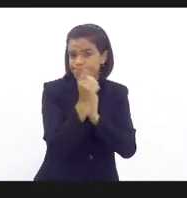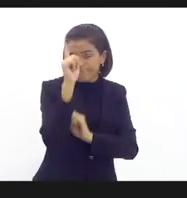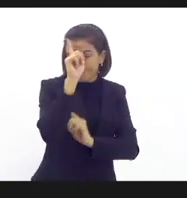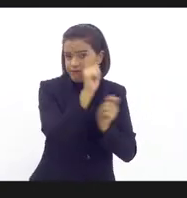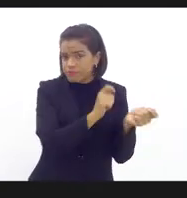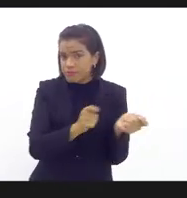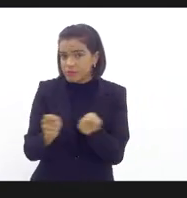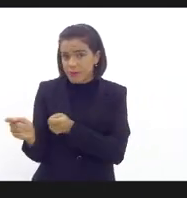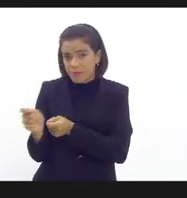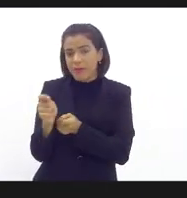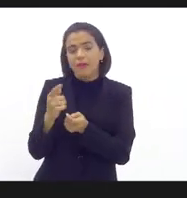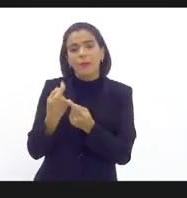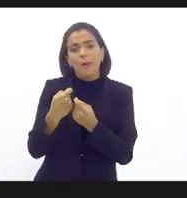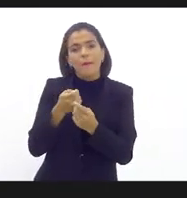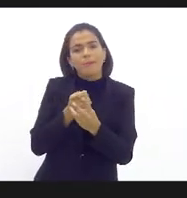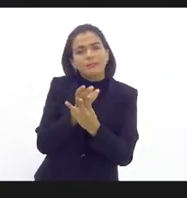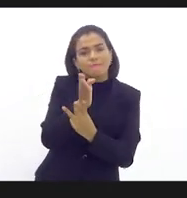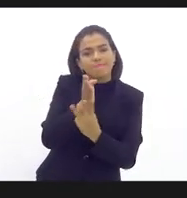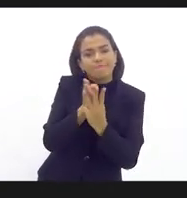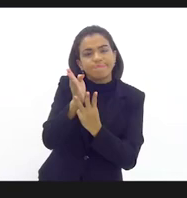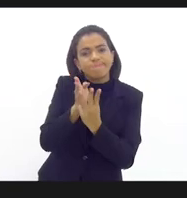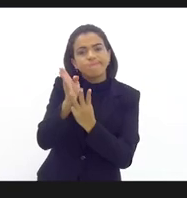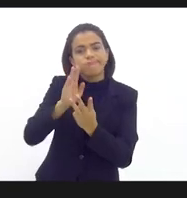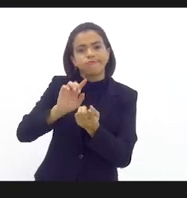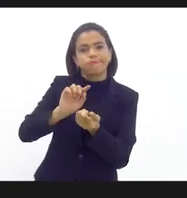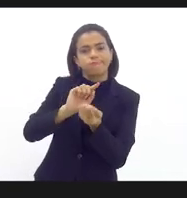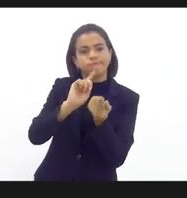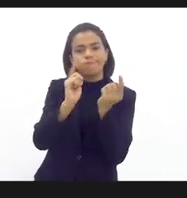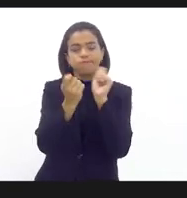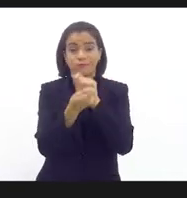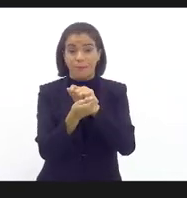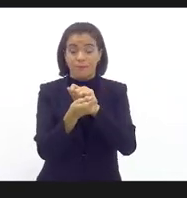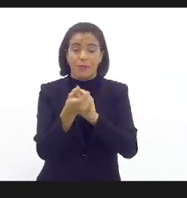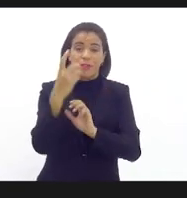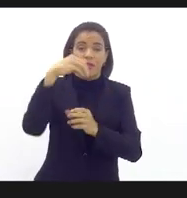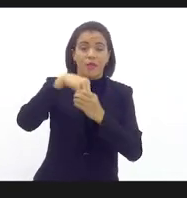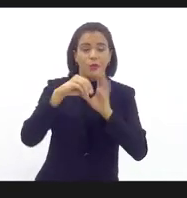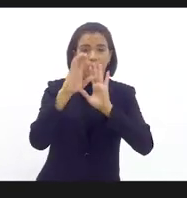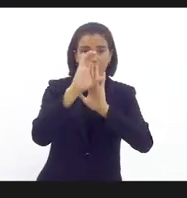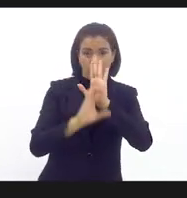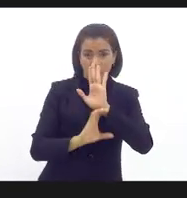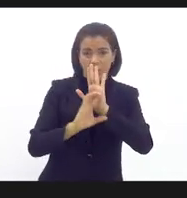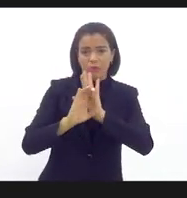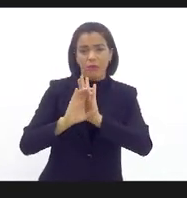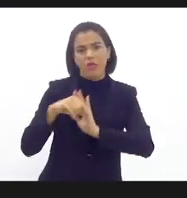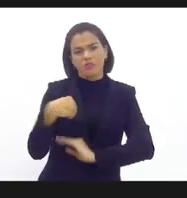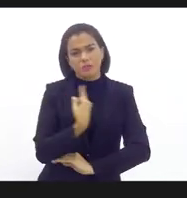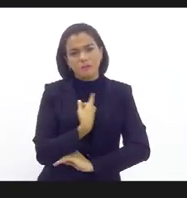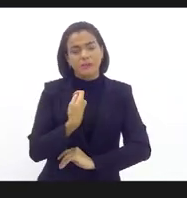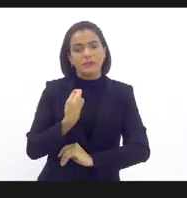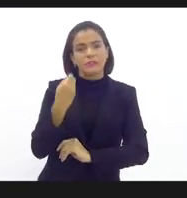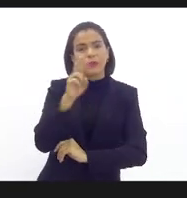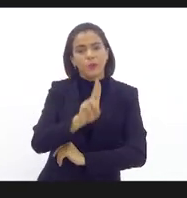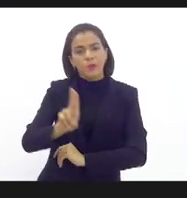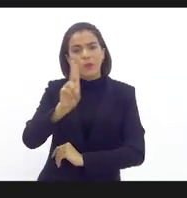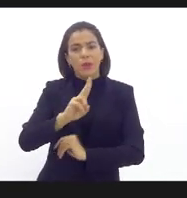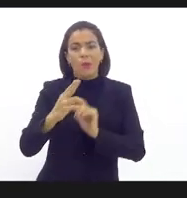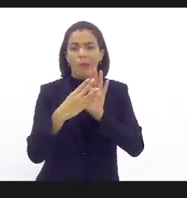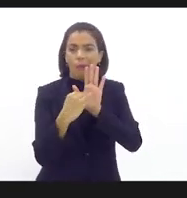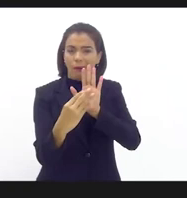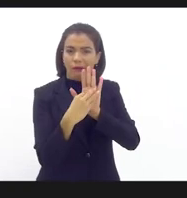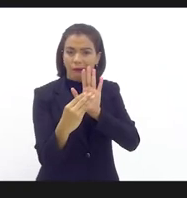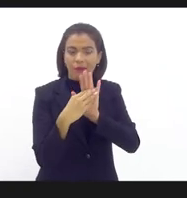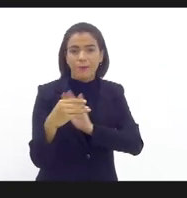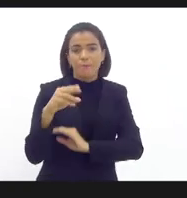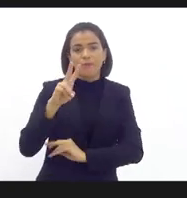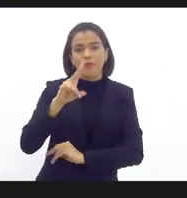necessário transversalizar esse conhecimento no currículo. Eu acho que a partir daqui a gente precisa utilizar o exemplo do caso do Vini Júnior